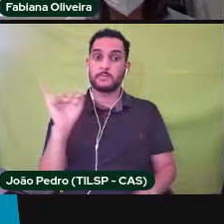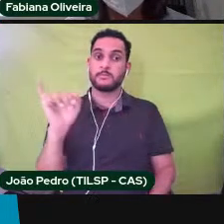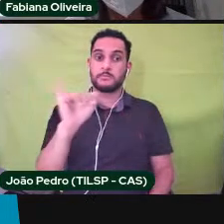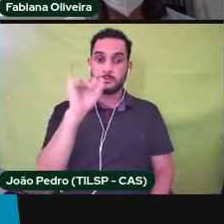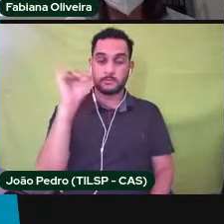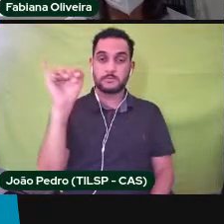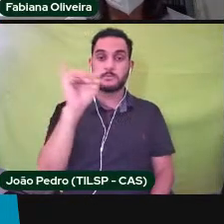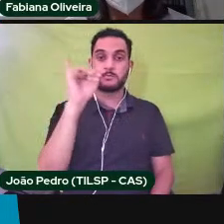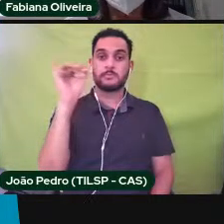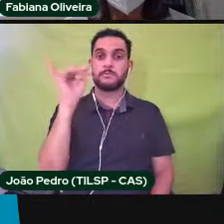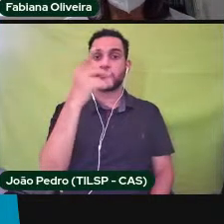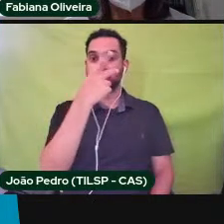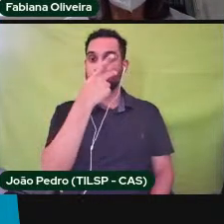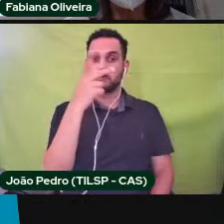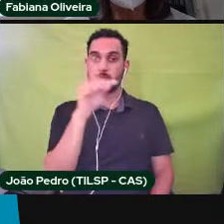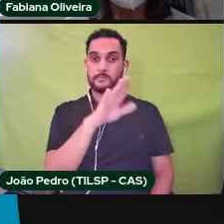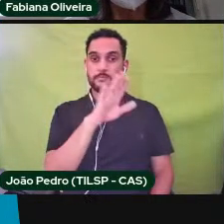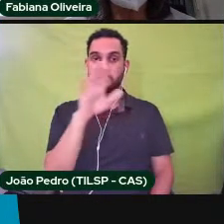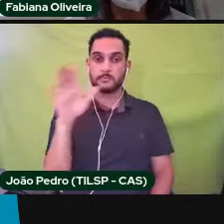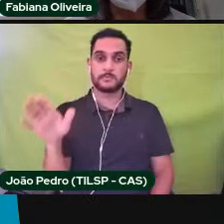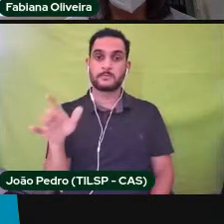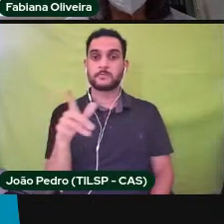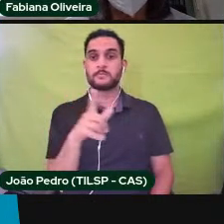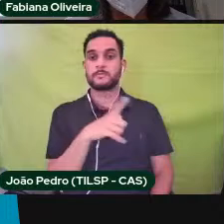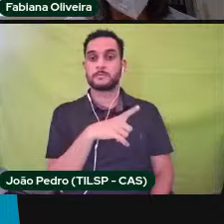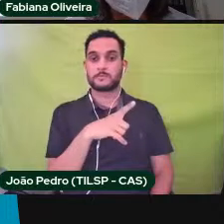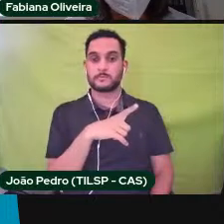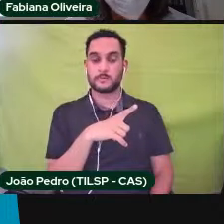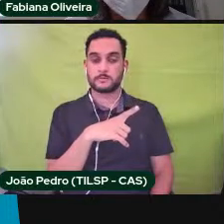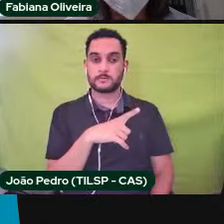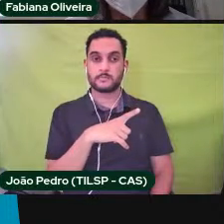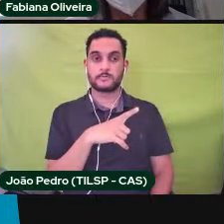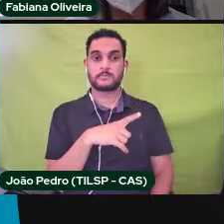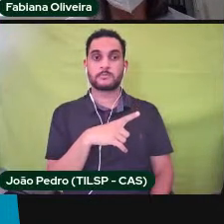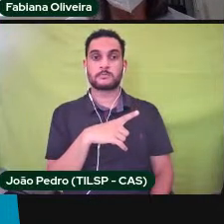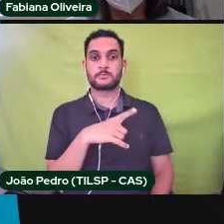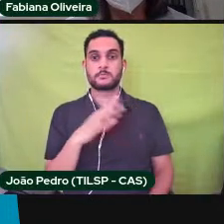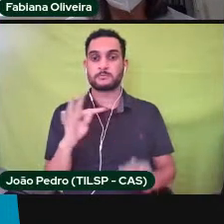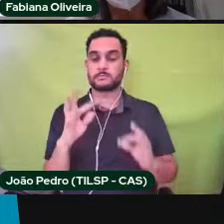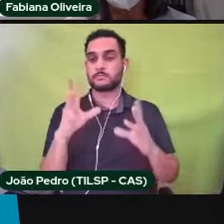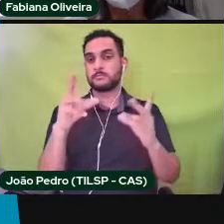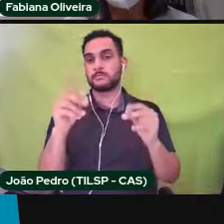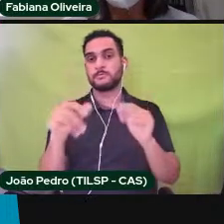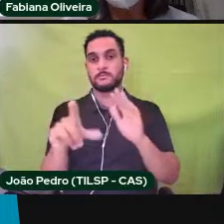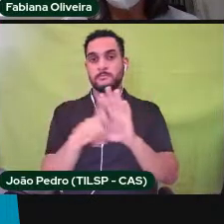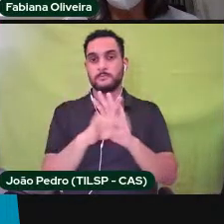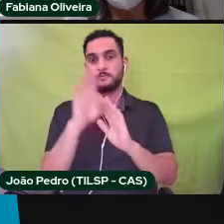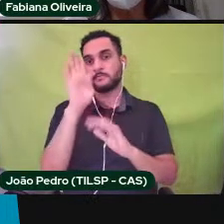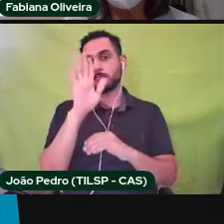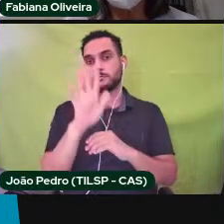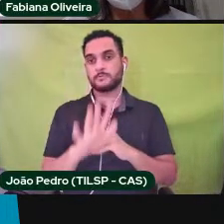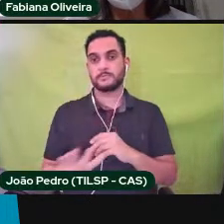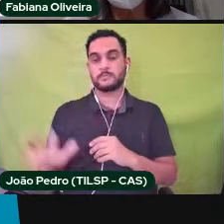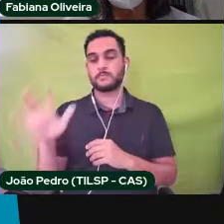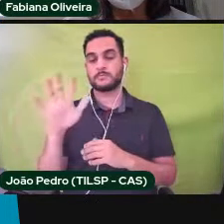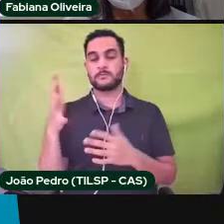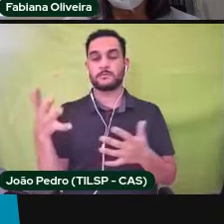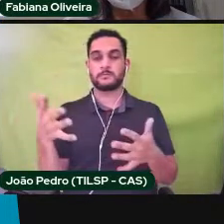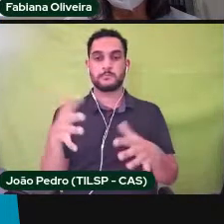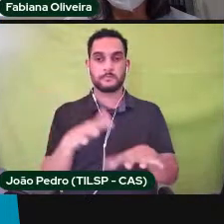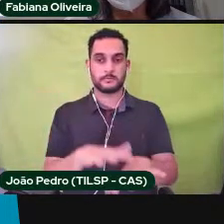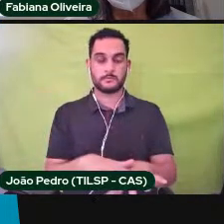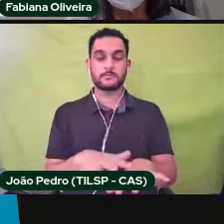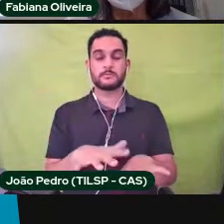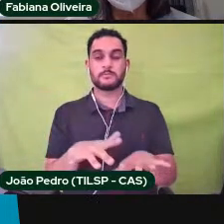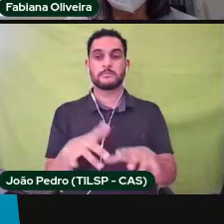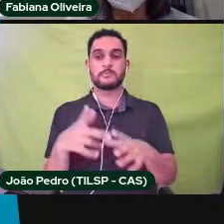seja visitado esse item da educação, assim como toda a Lei Brasileira de Inclusão, como preconiza o texto